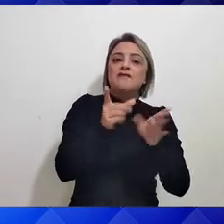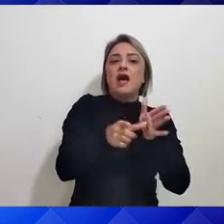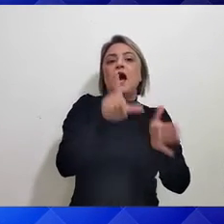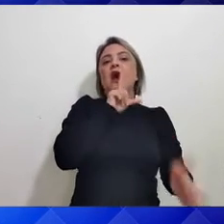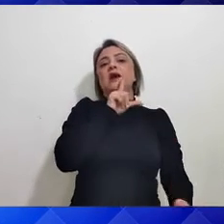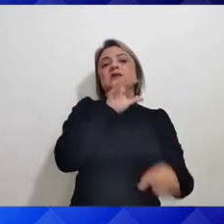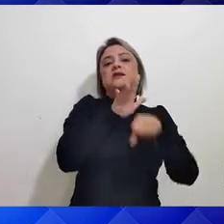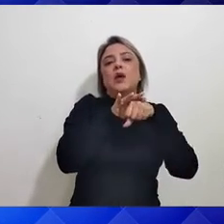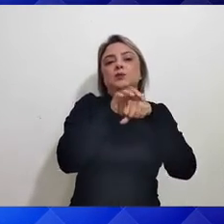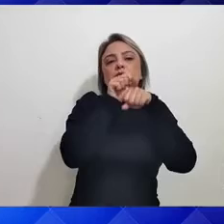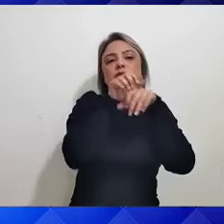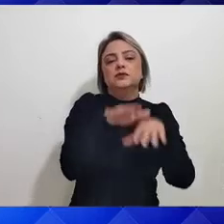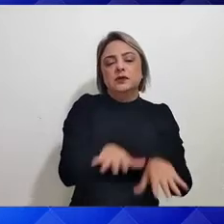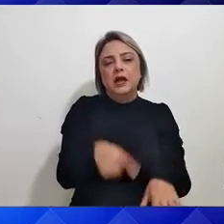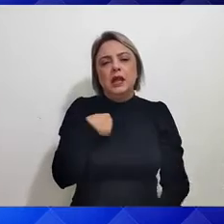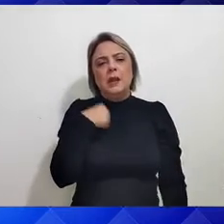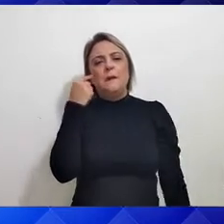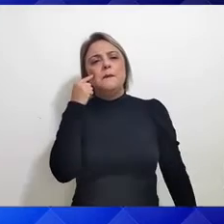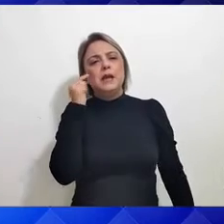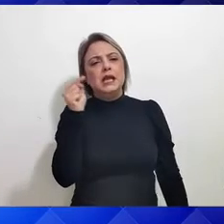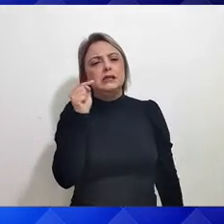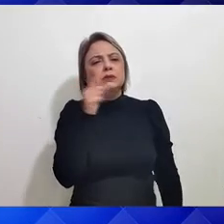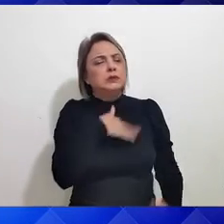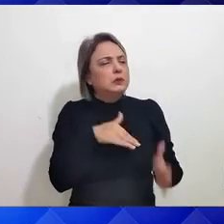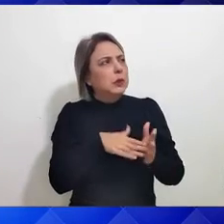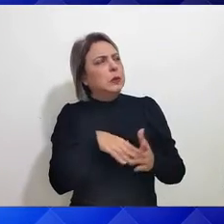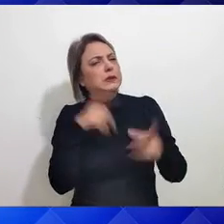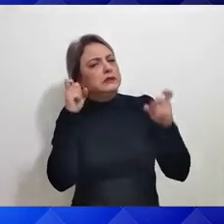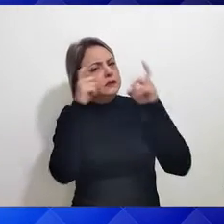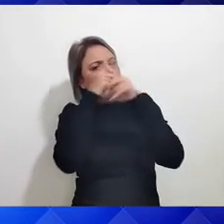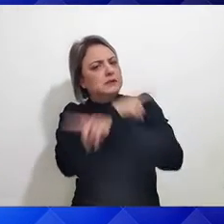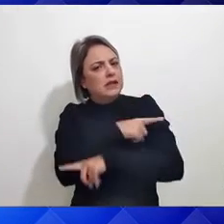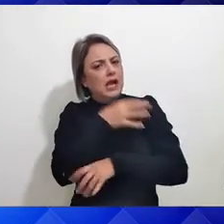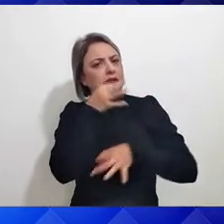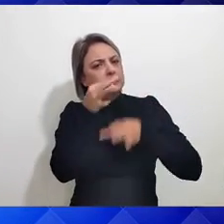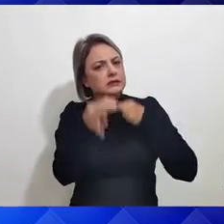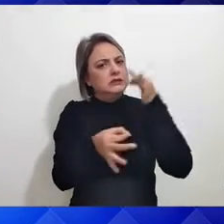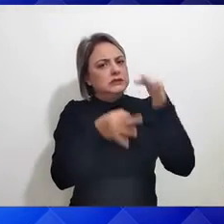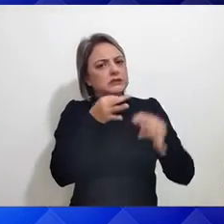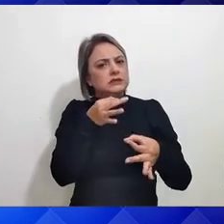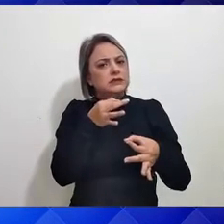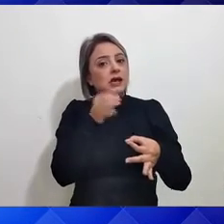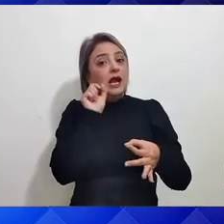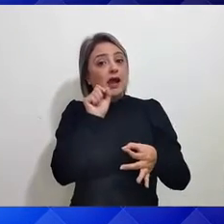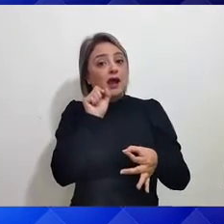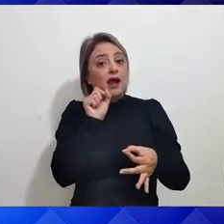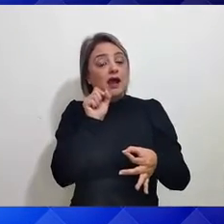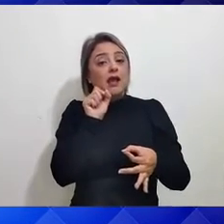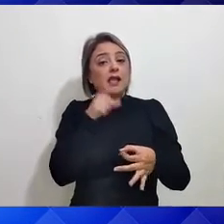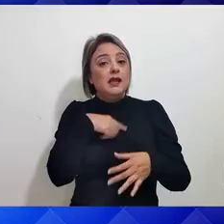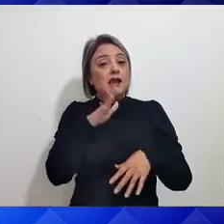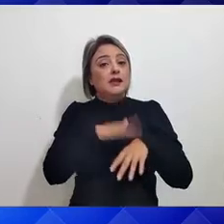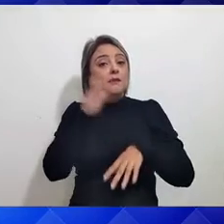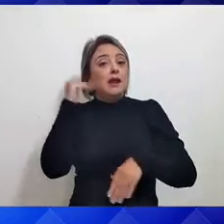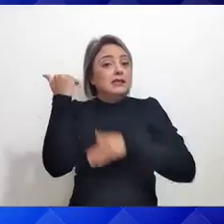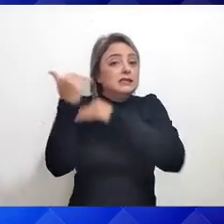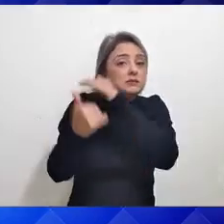essas dificuldades que vocês estão colocando aqui, ainda acirradas nesse processo de pandemia,